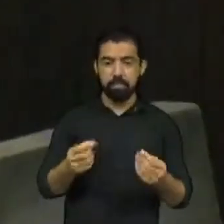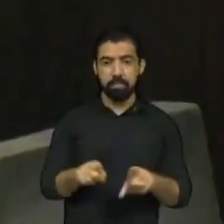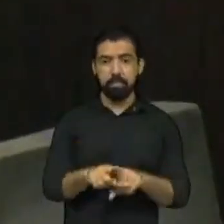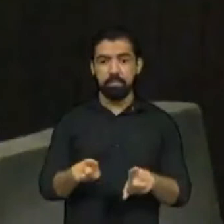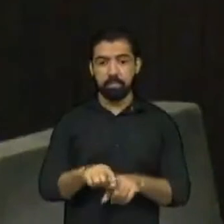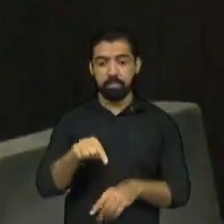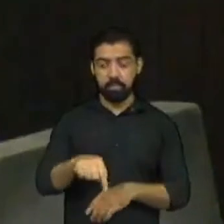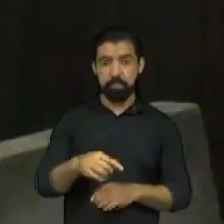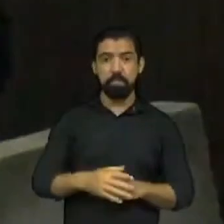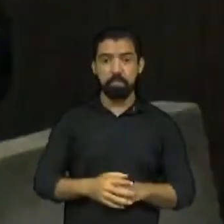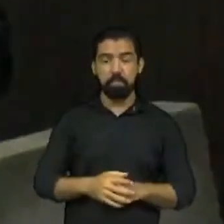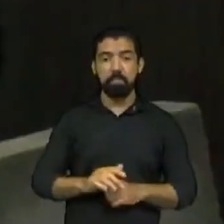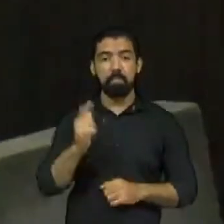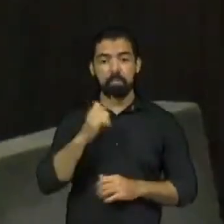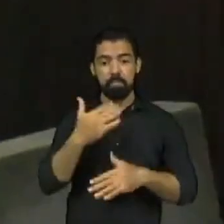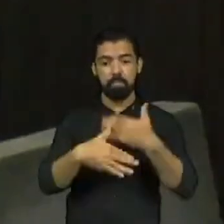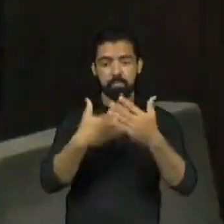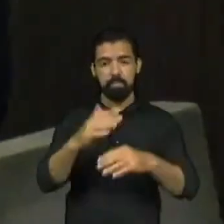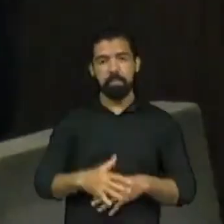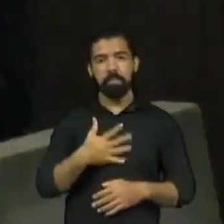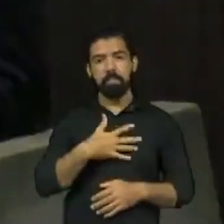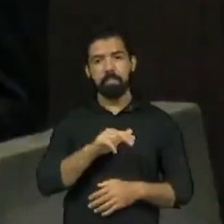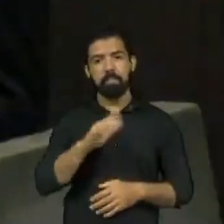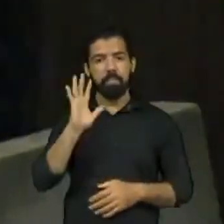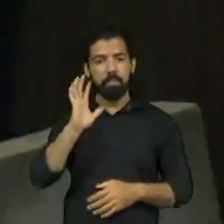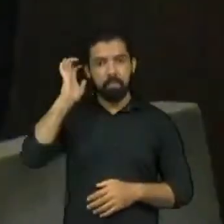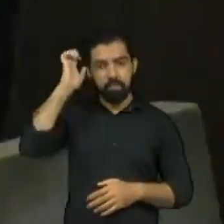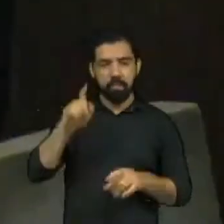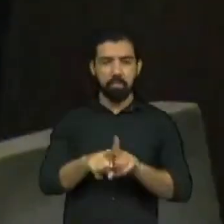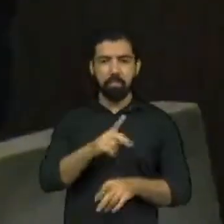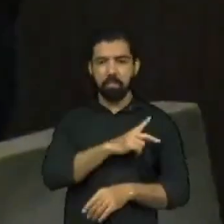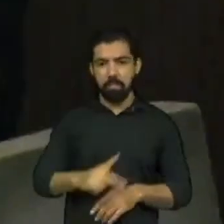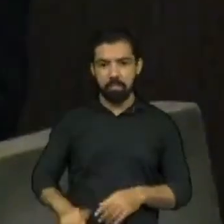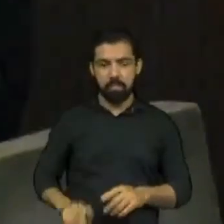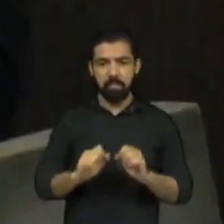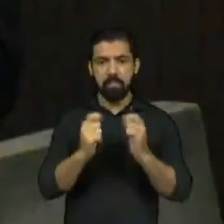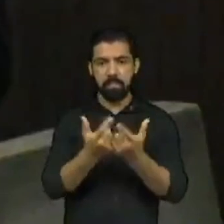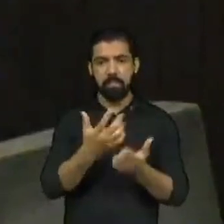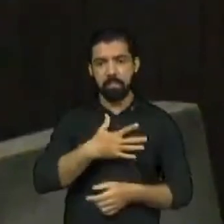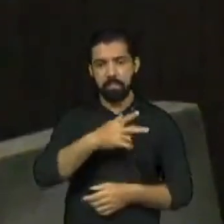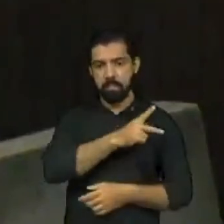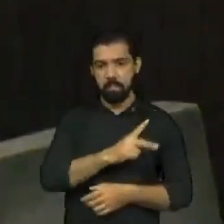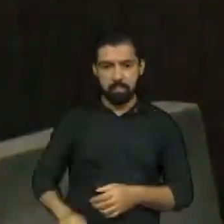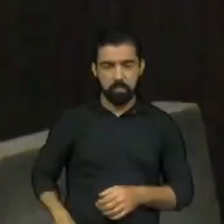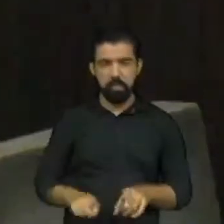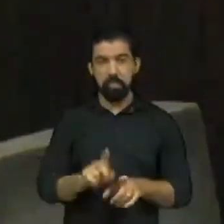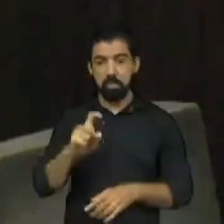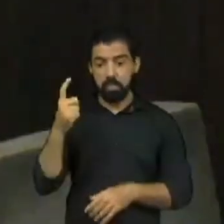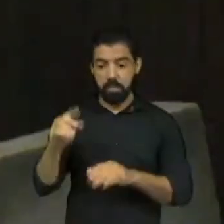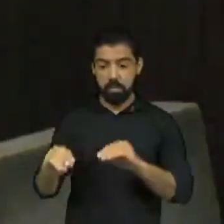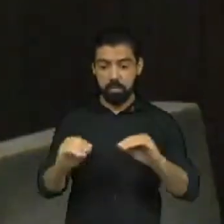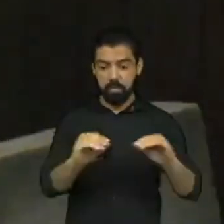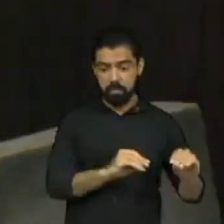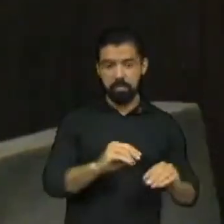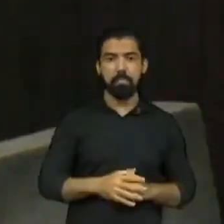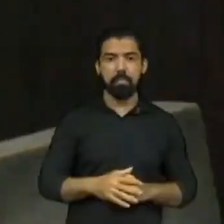Assembleia tenha esse coisa. O meu irmão Evandro Leitão, que preside essa casa e é meu presidente. Antes de mudar de